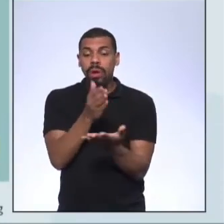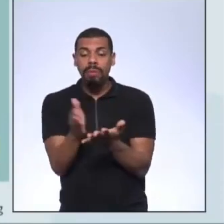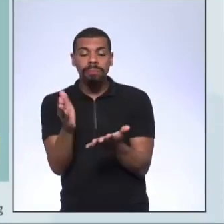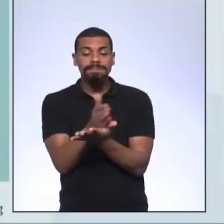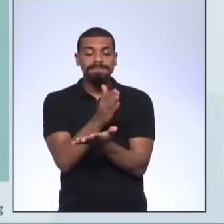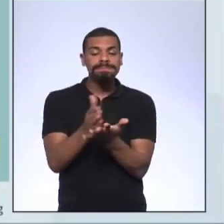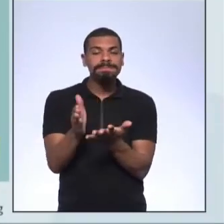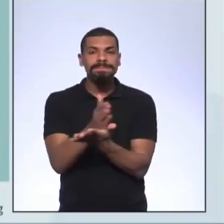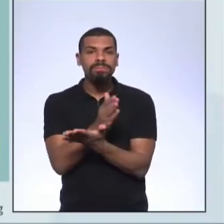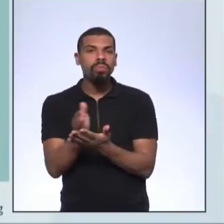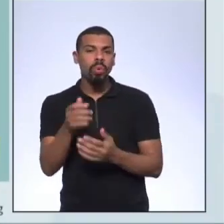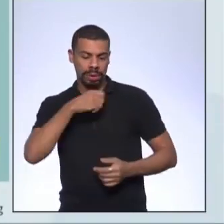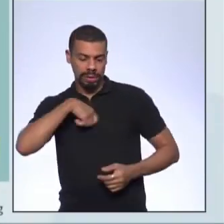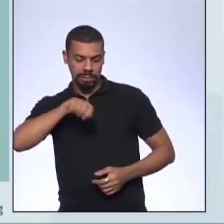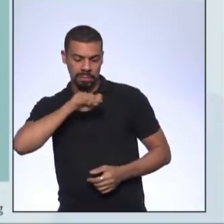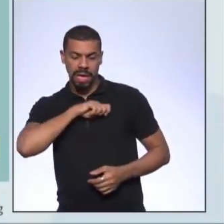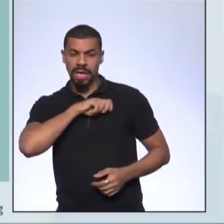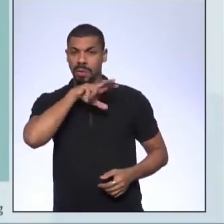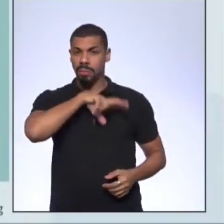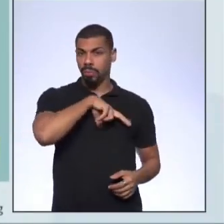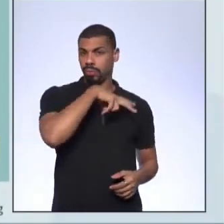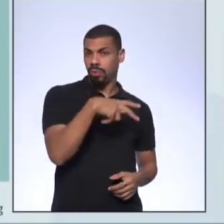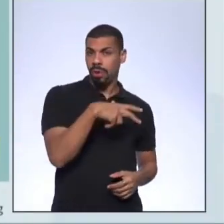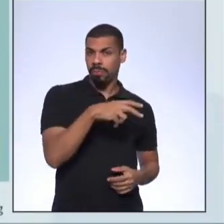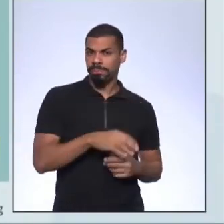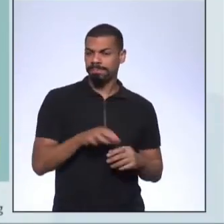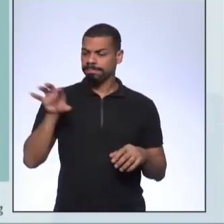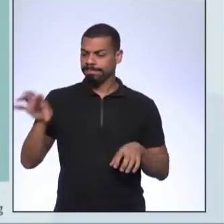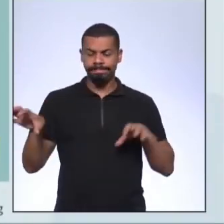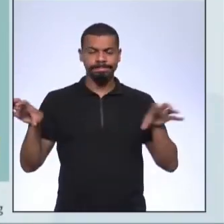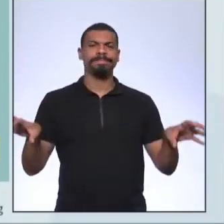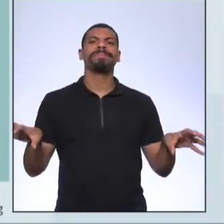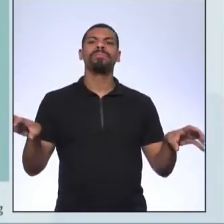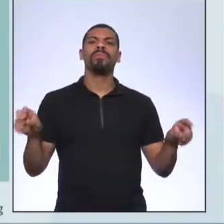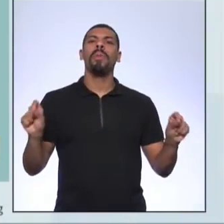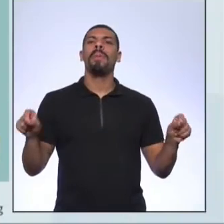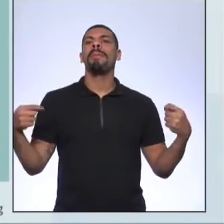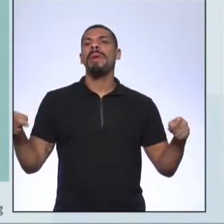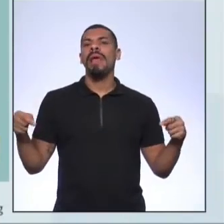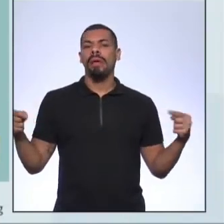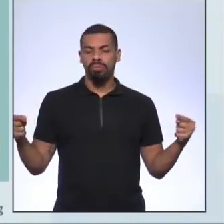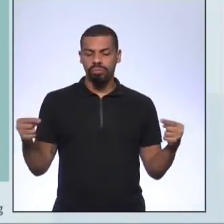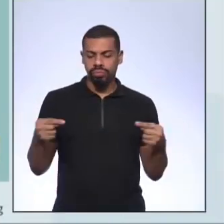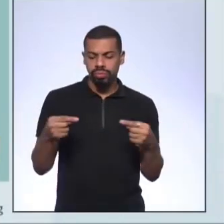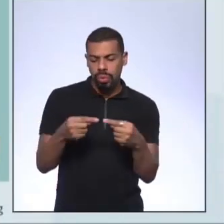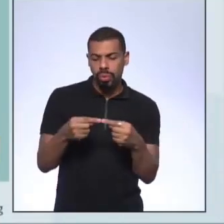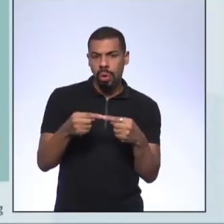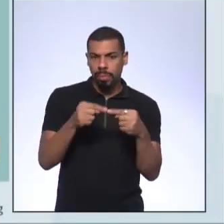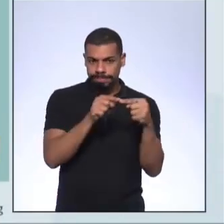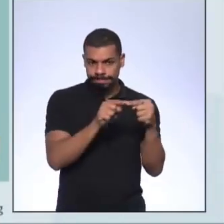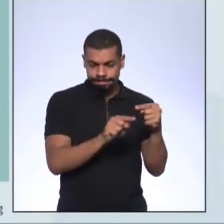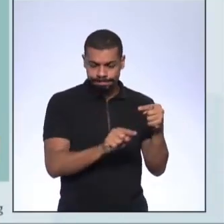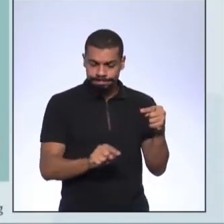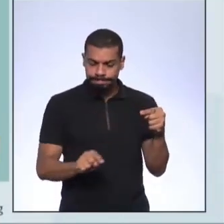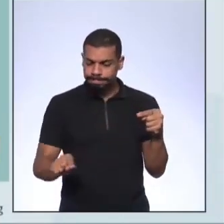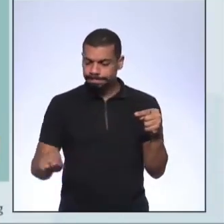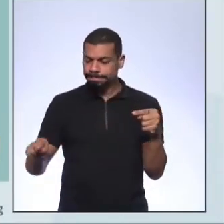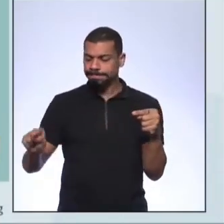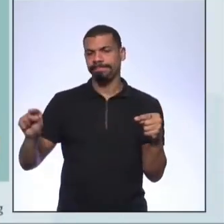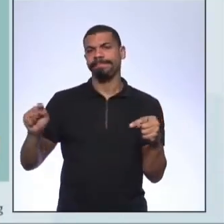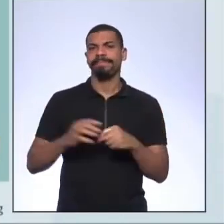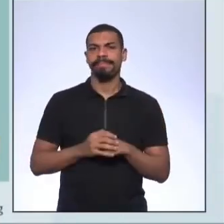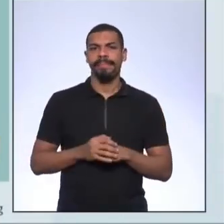descobrir no chamado além-mar. A demarcação deveria ocorrer a partir da ilha de Cabo Verde, sendo que